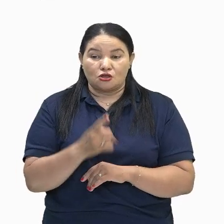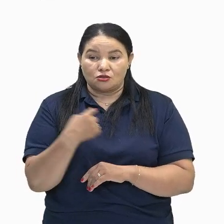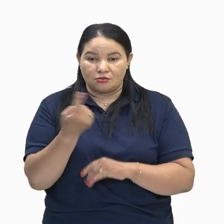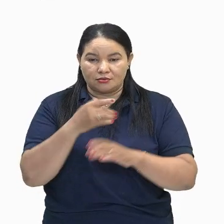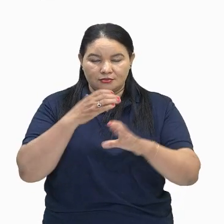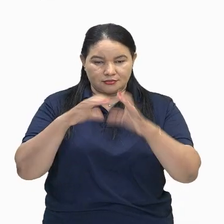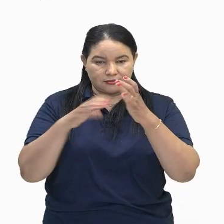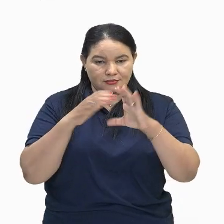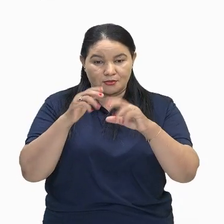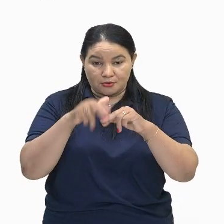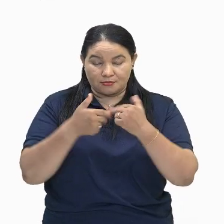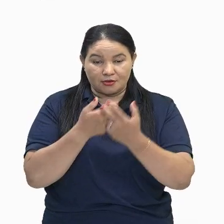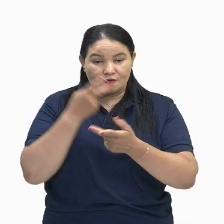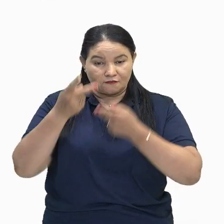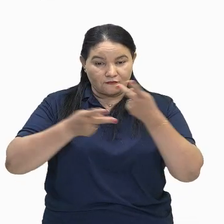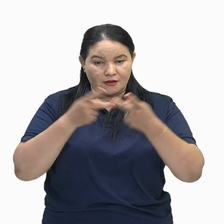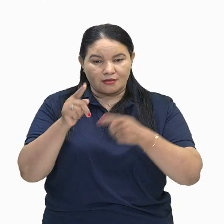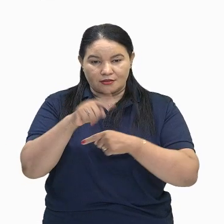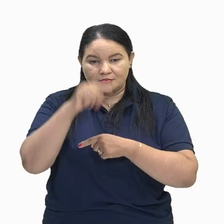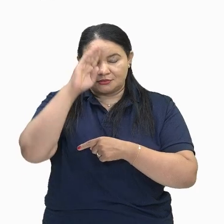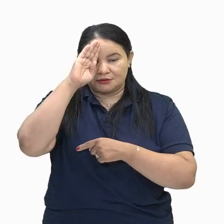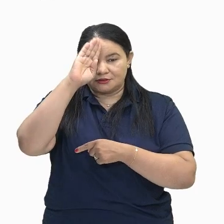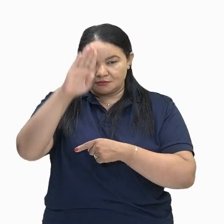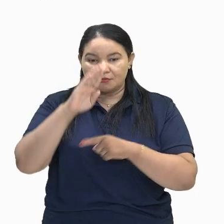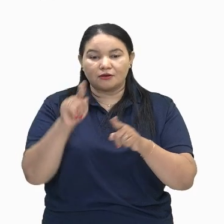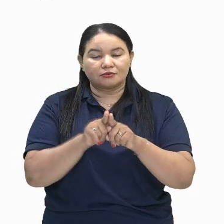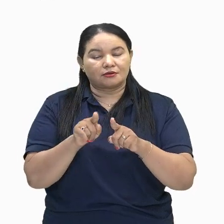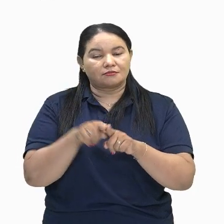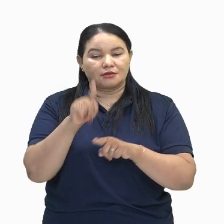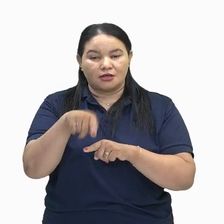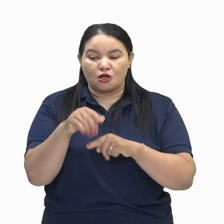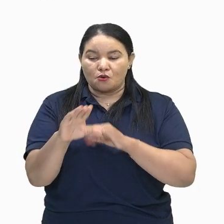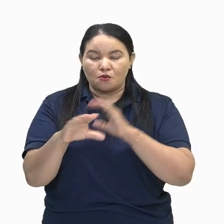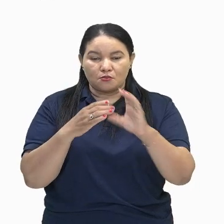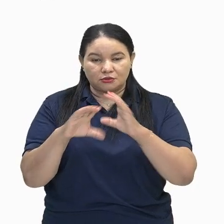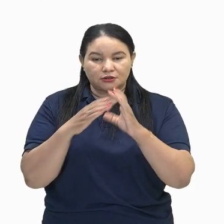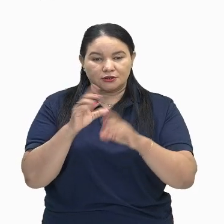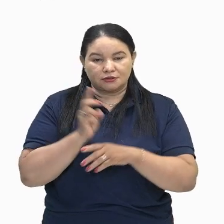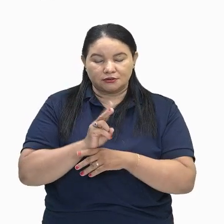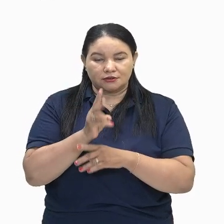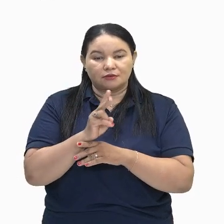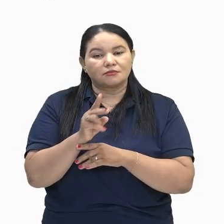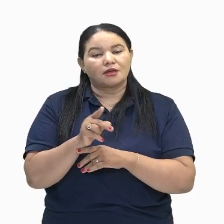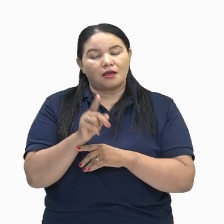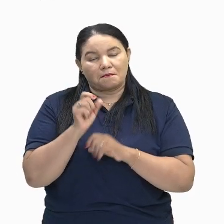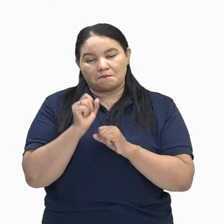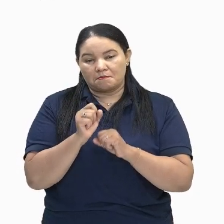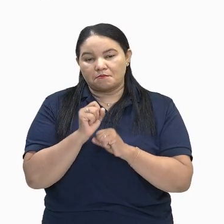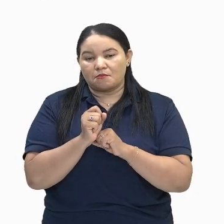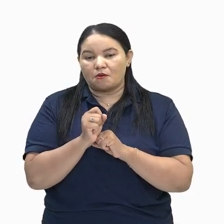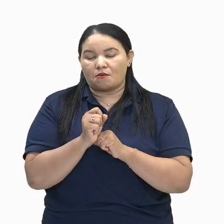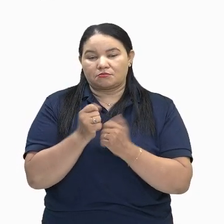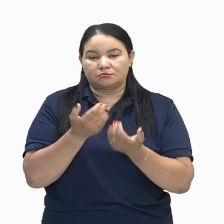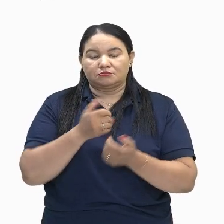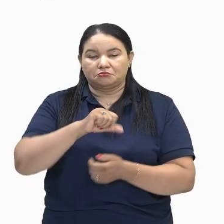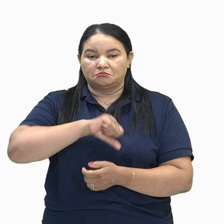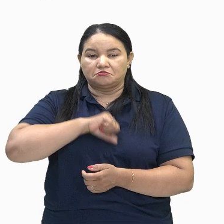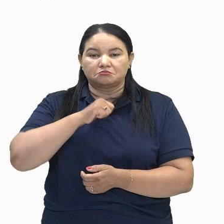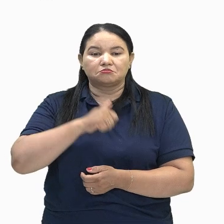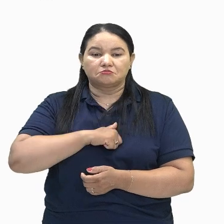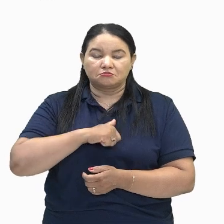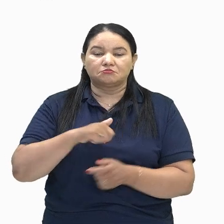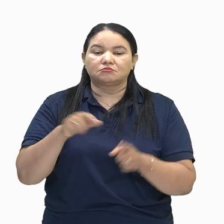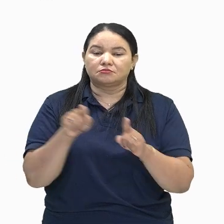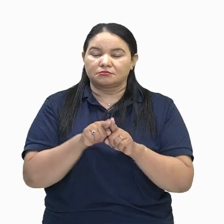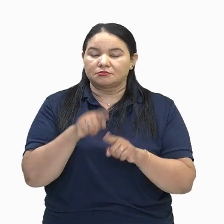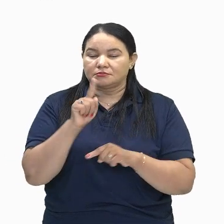da fala, é a principal, né? Então, isso também pode ocasionar uma baixa autoestima para essa